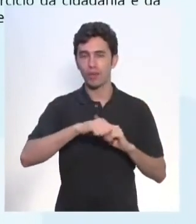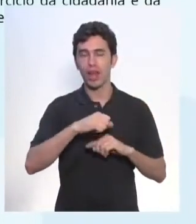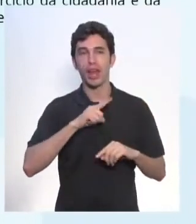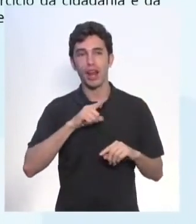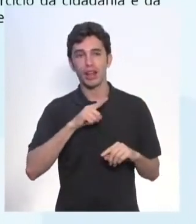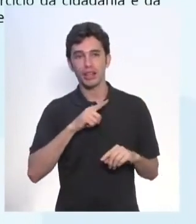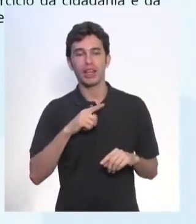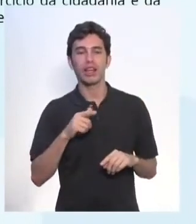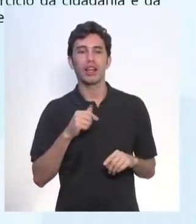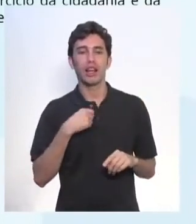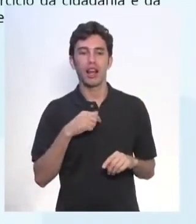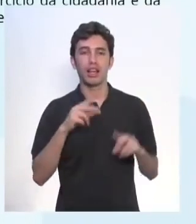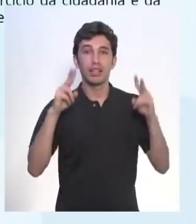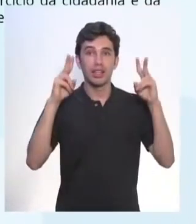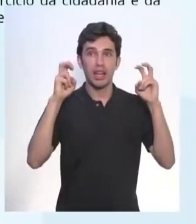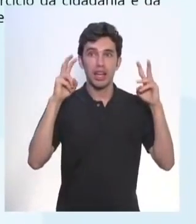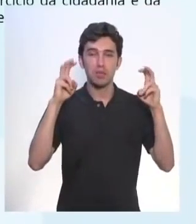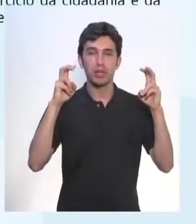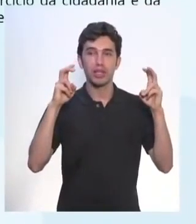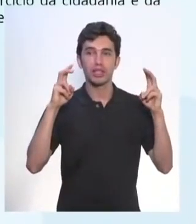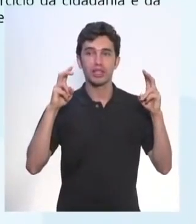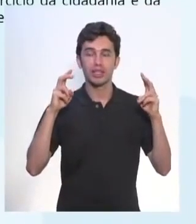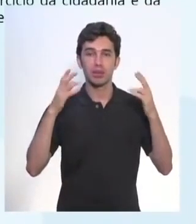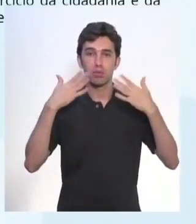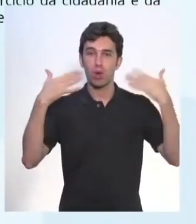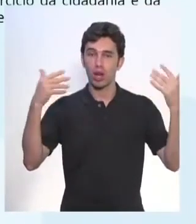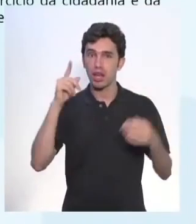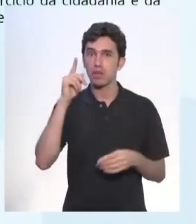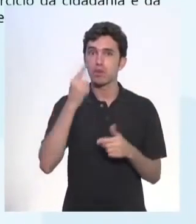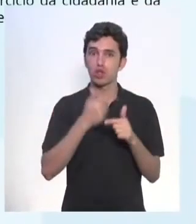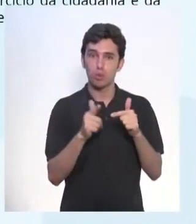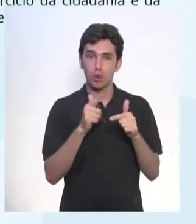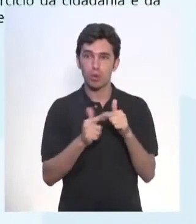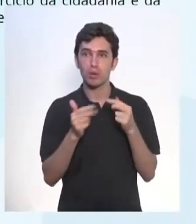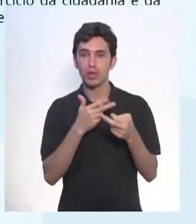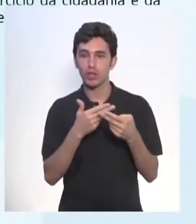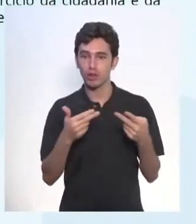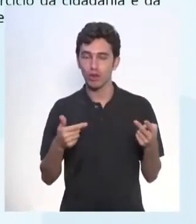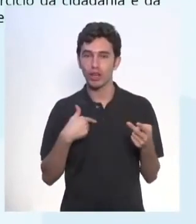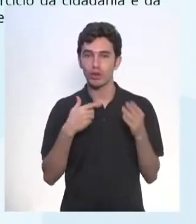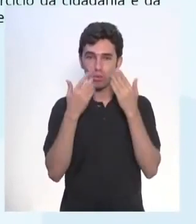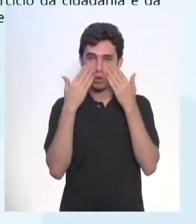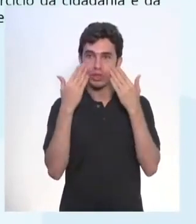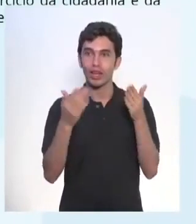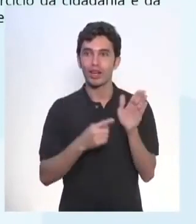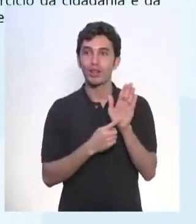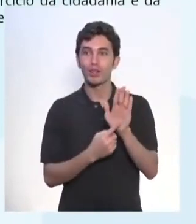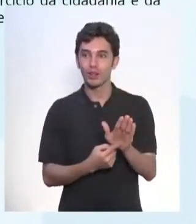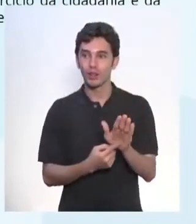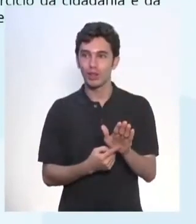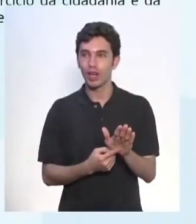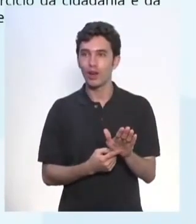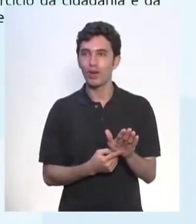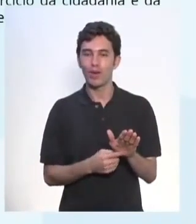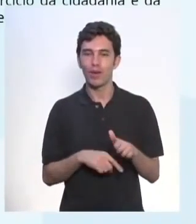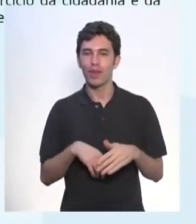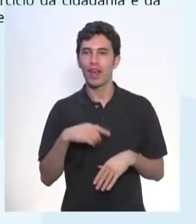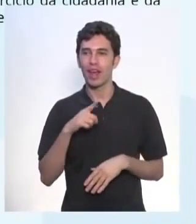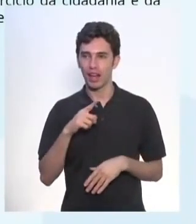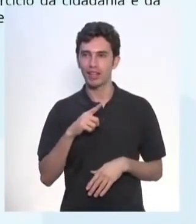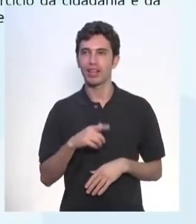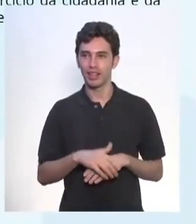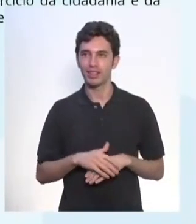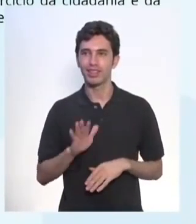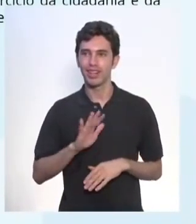se apropriar de temas mais polêmicos, né, mostrando ali os problemas daquela região, a intervenção urbana